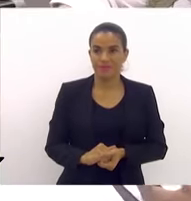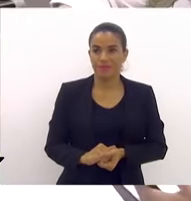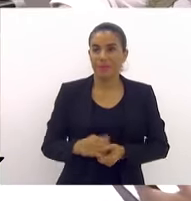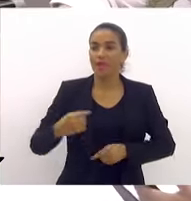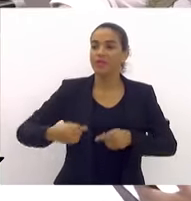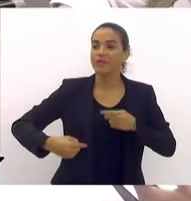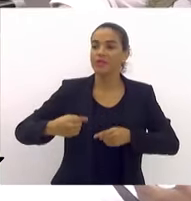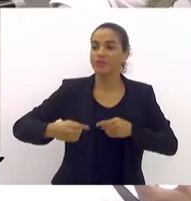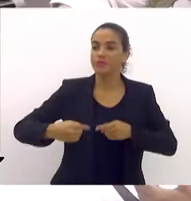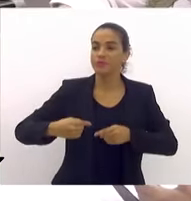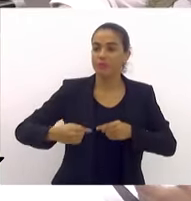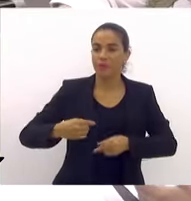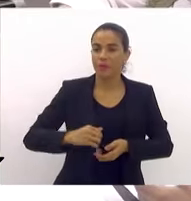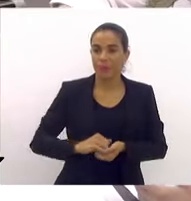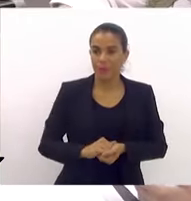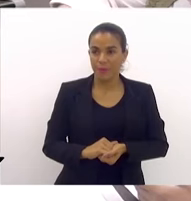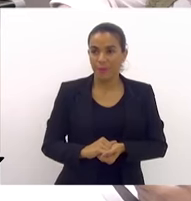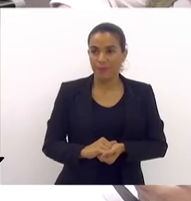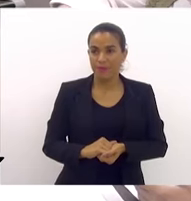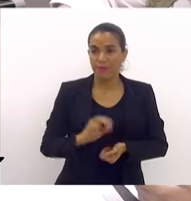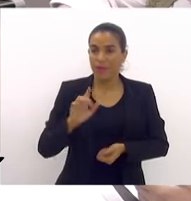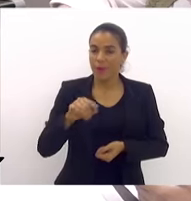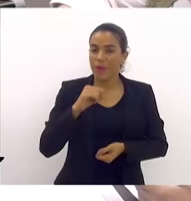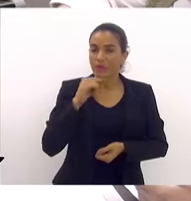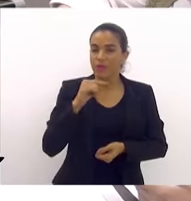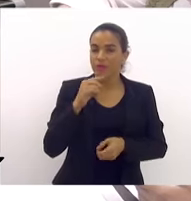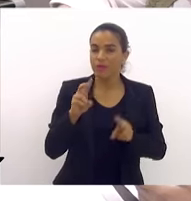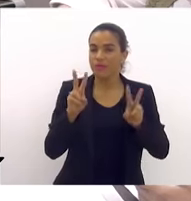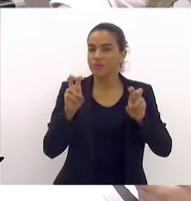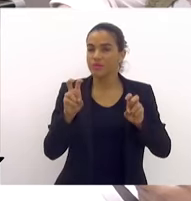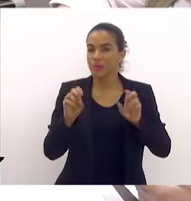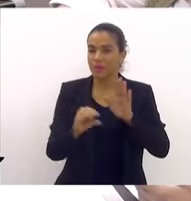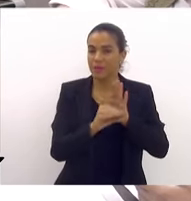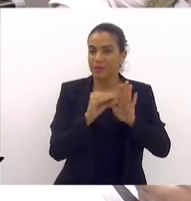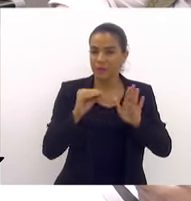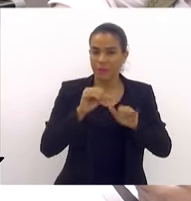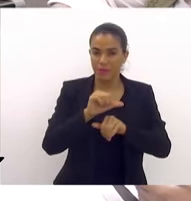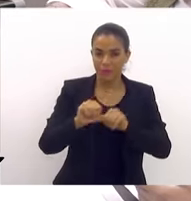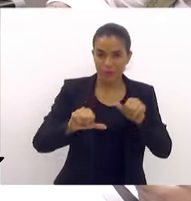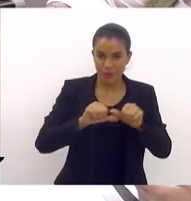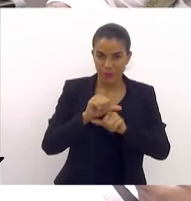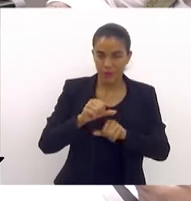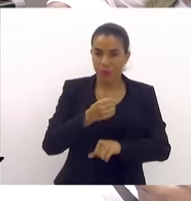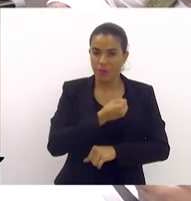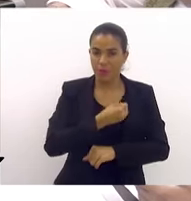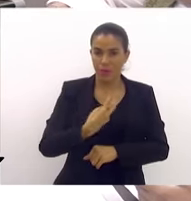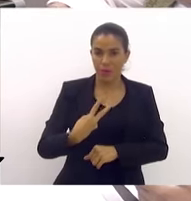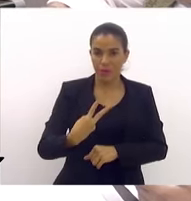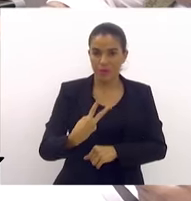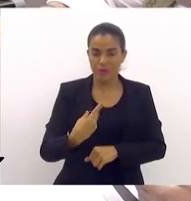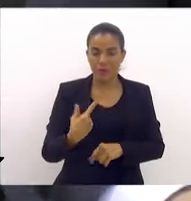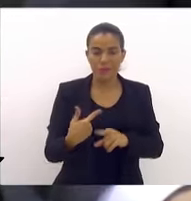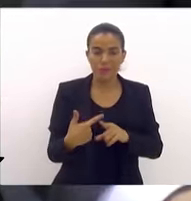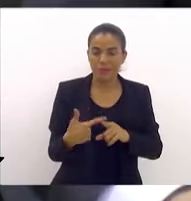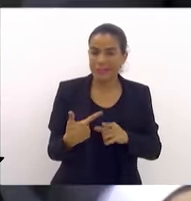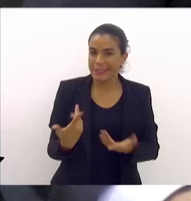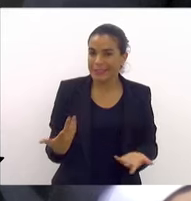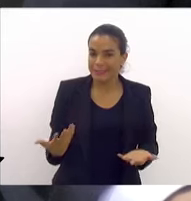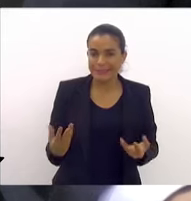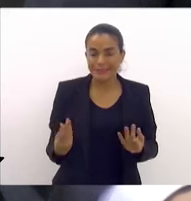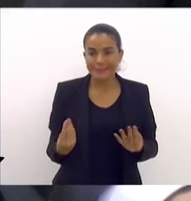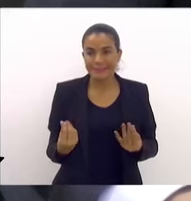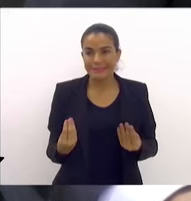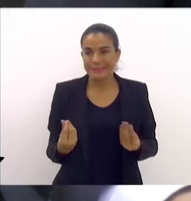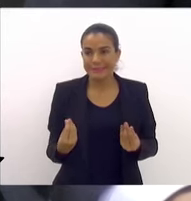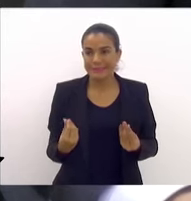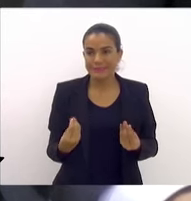discussão, deputada Célia Jordão. É uma dúvida em relação à emenda modificativa 2, assim, porque eu não...